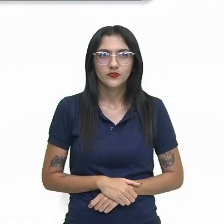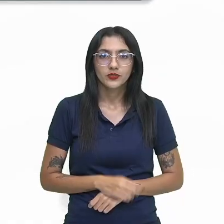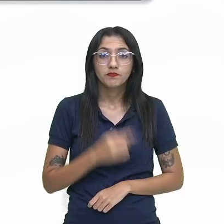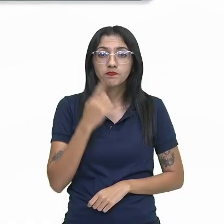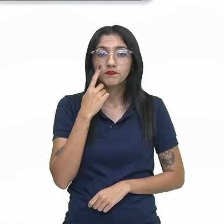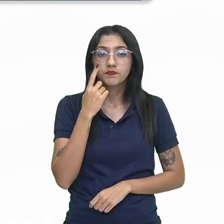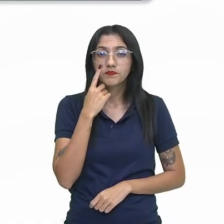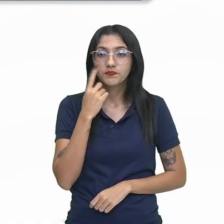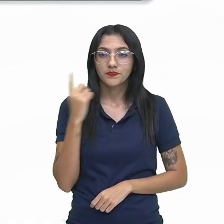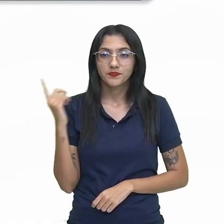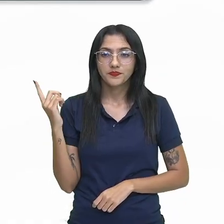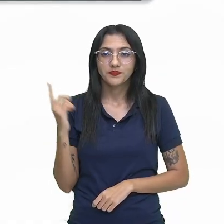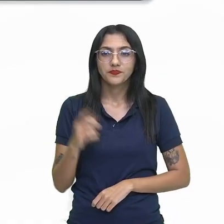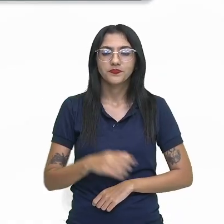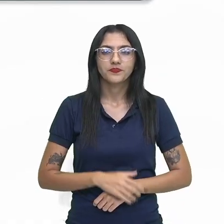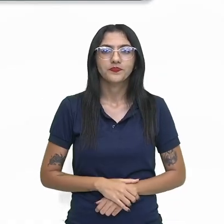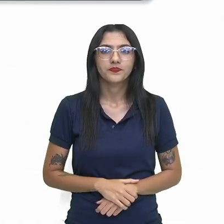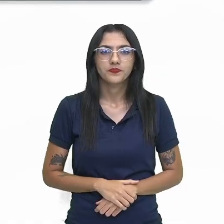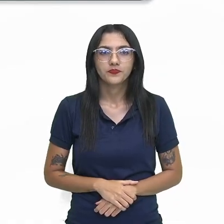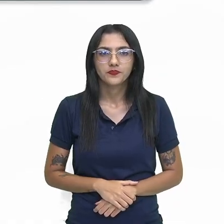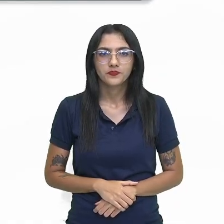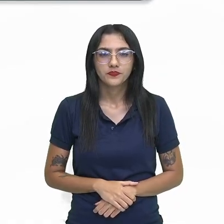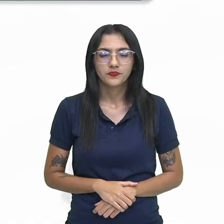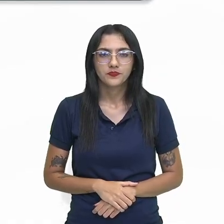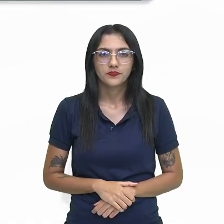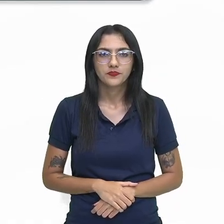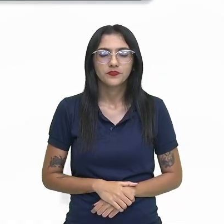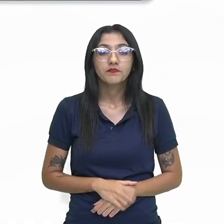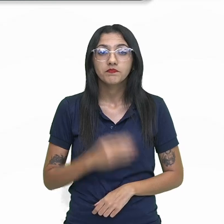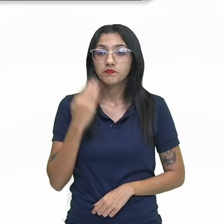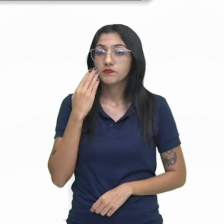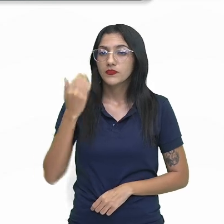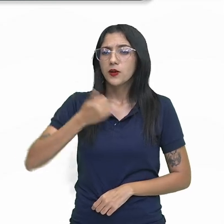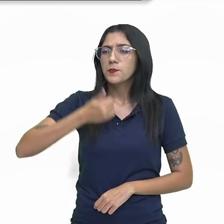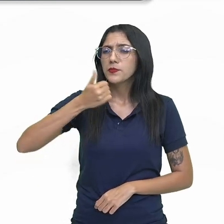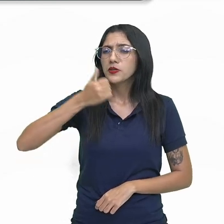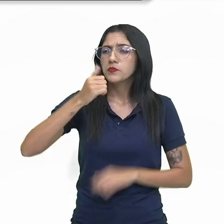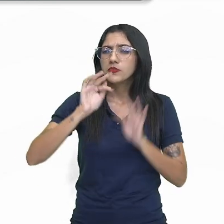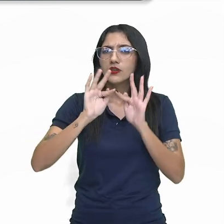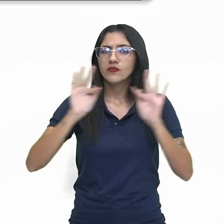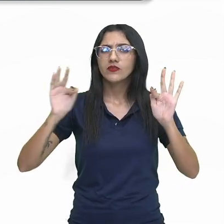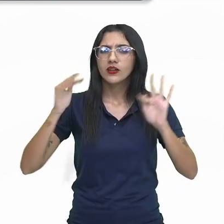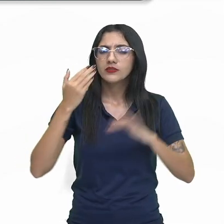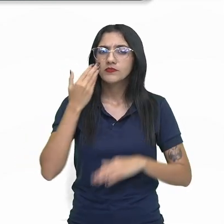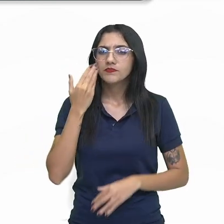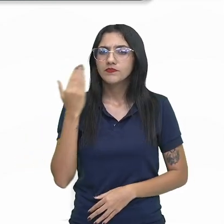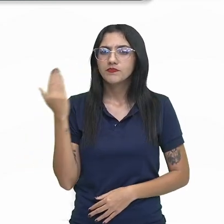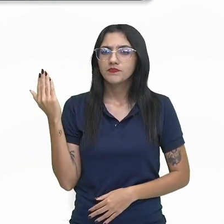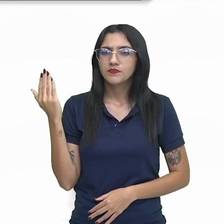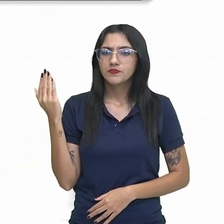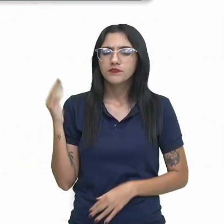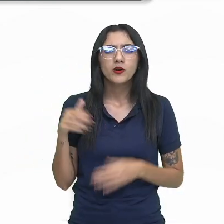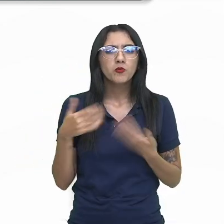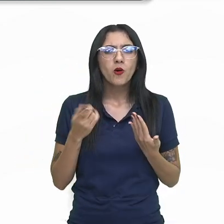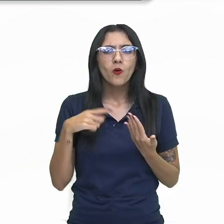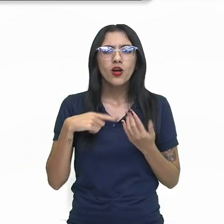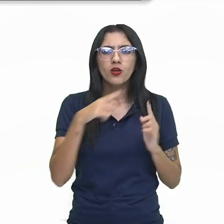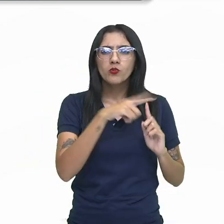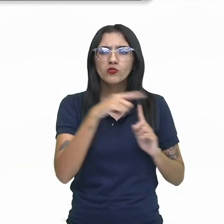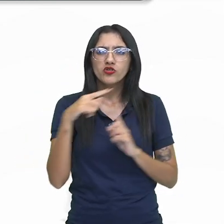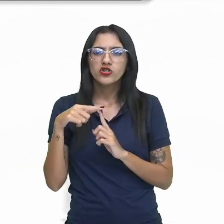aqui. Então, o que é que eu posso dizer? O primeiro, ele é restritiva ou